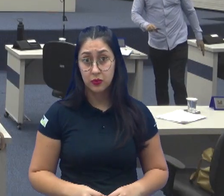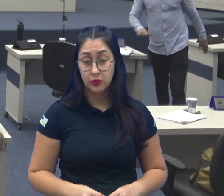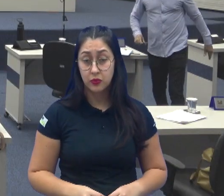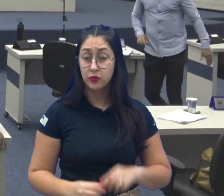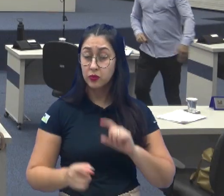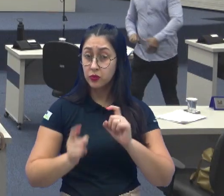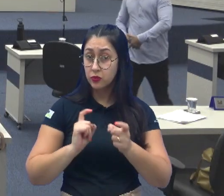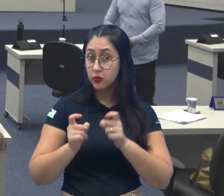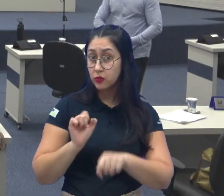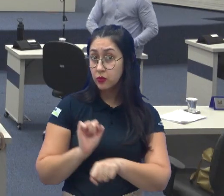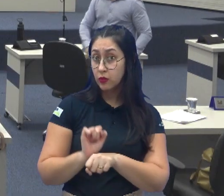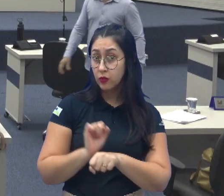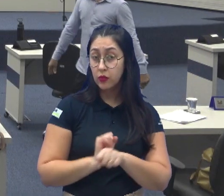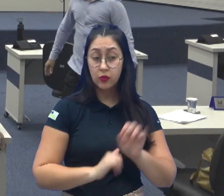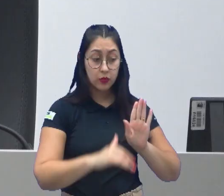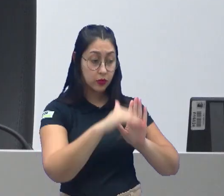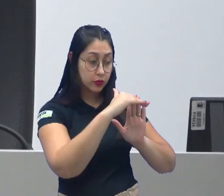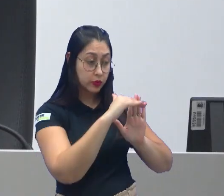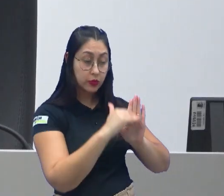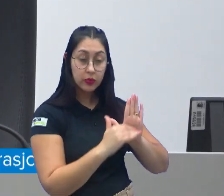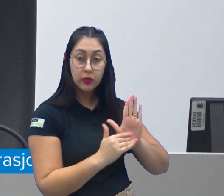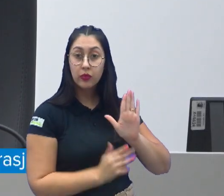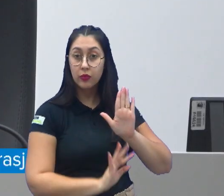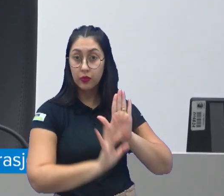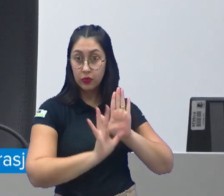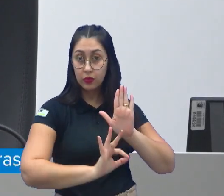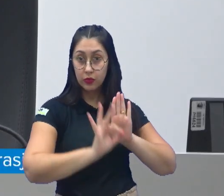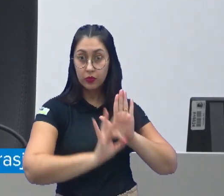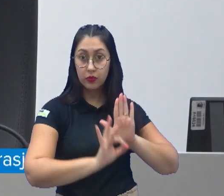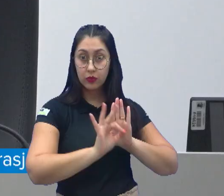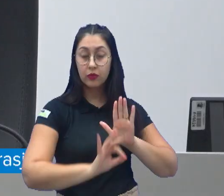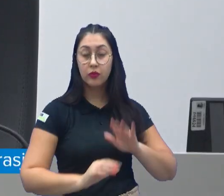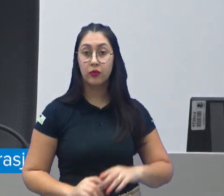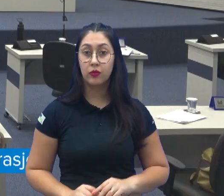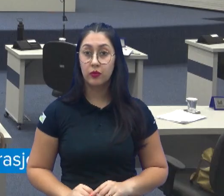Suspenderemos a sessão por alguns instantes para a reorganização da pauta.